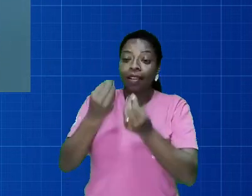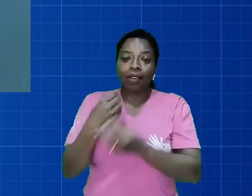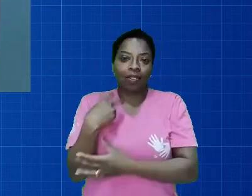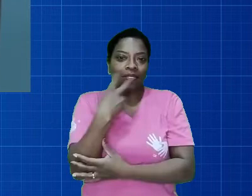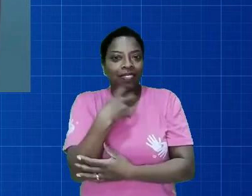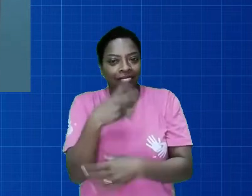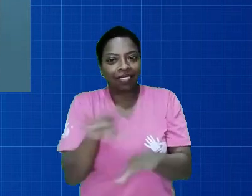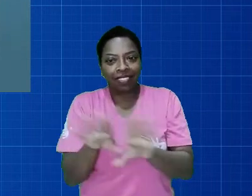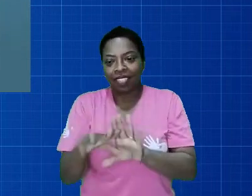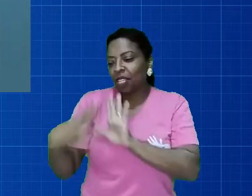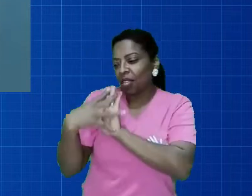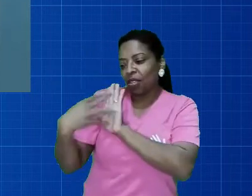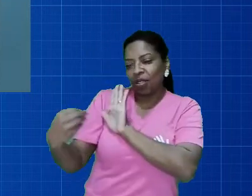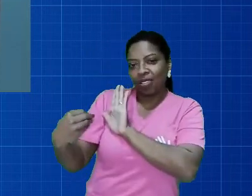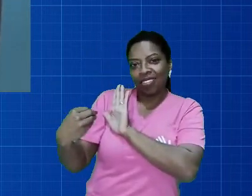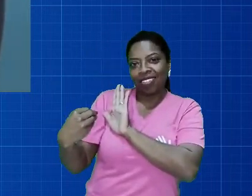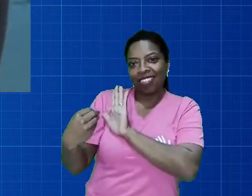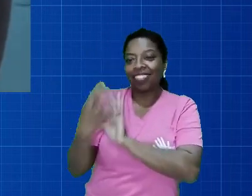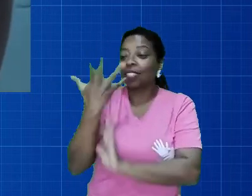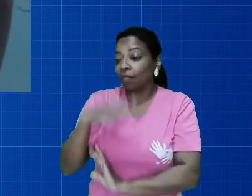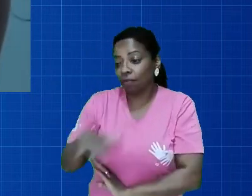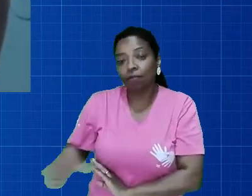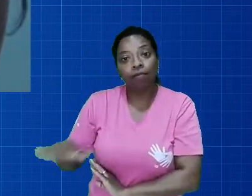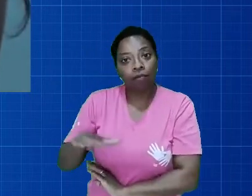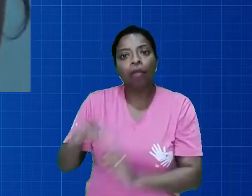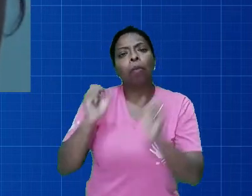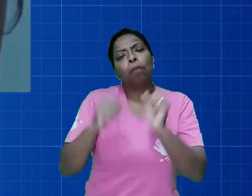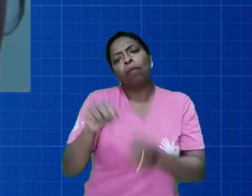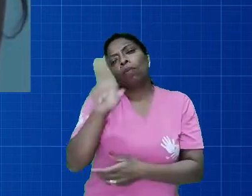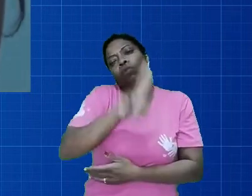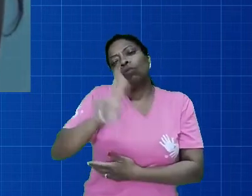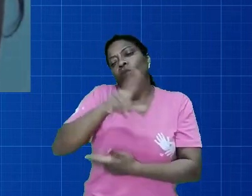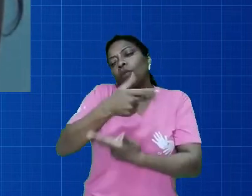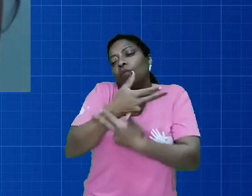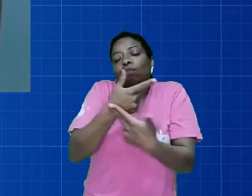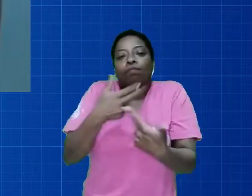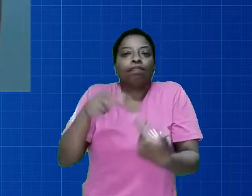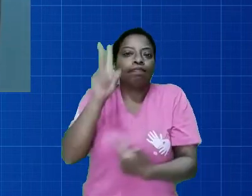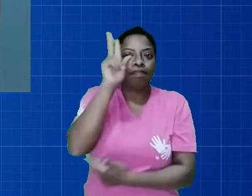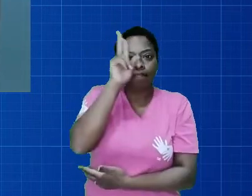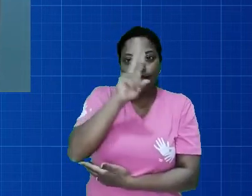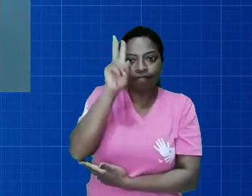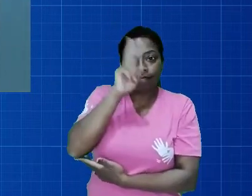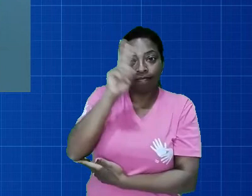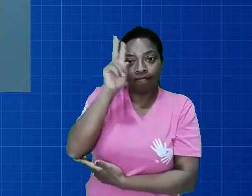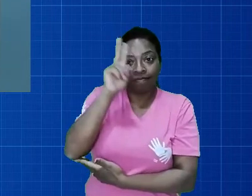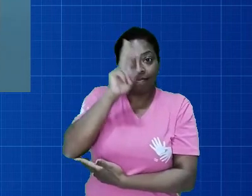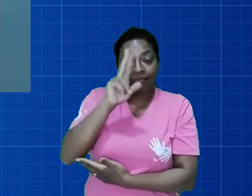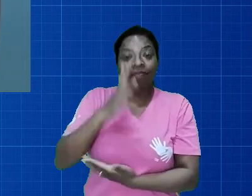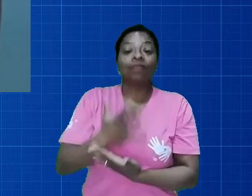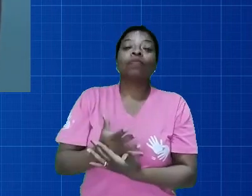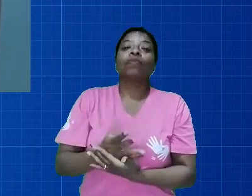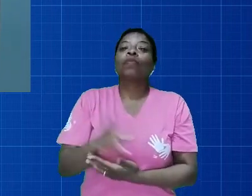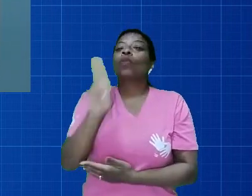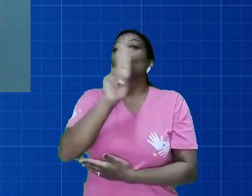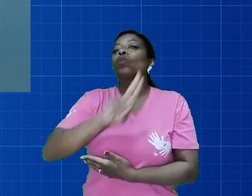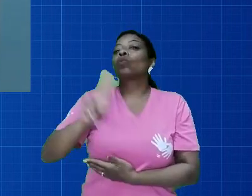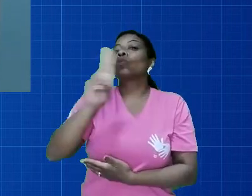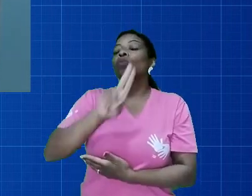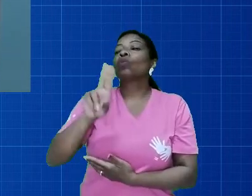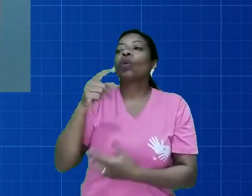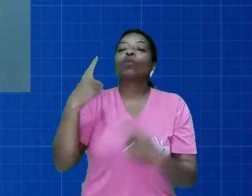da criança. Isso. Além dessa história, você pode fazer com inúmeras histórias que utilizam outros tipos de